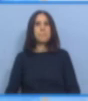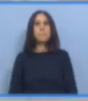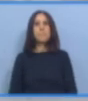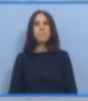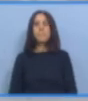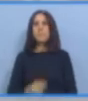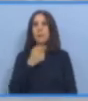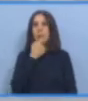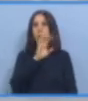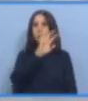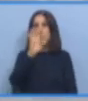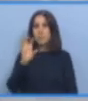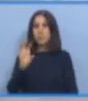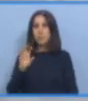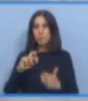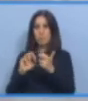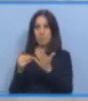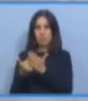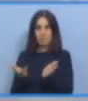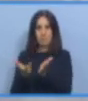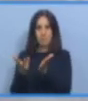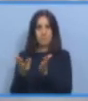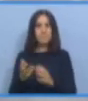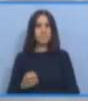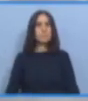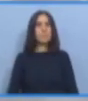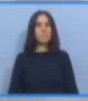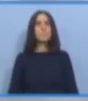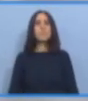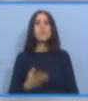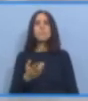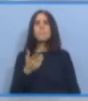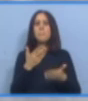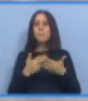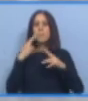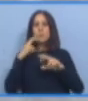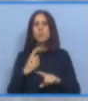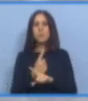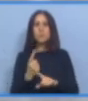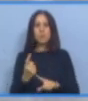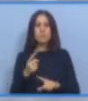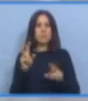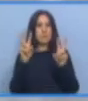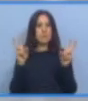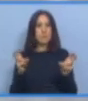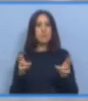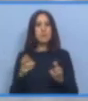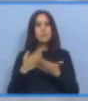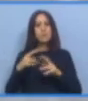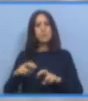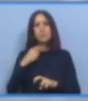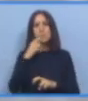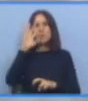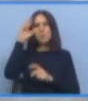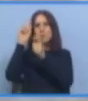partir dos países que geraram esse problema, não é? Porque é que neste estudo, e passava para esse tema, porque é que neste estudo se diz que as